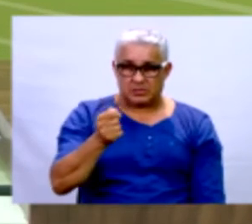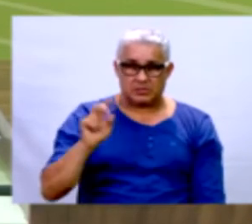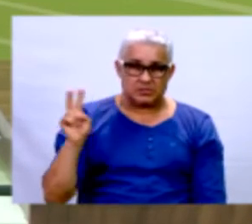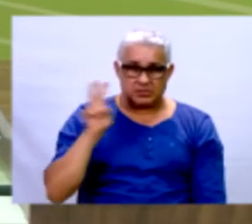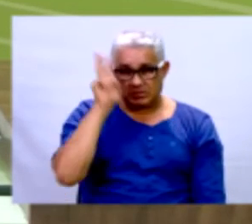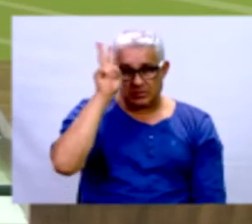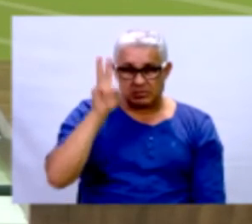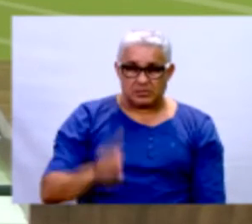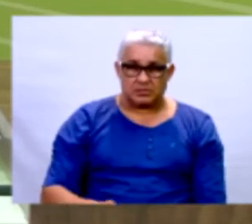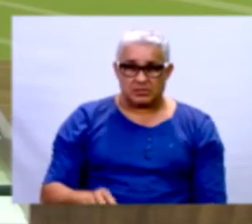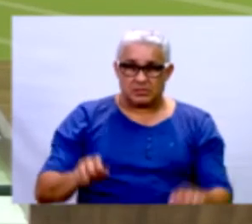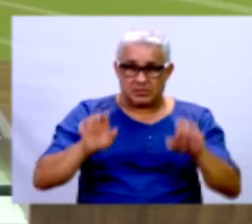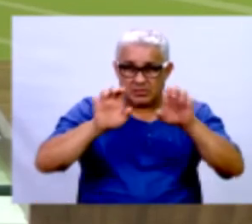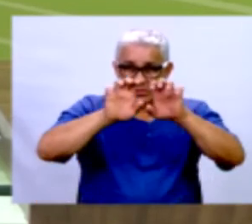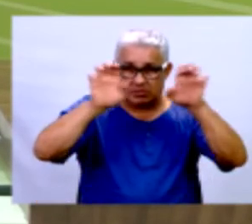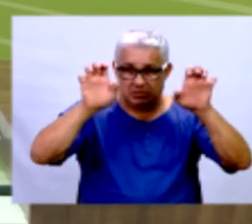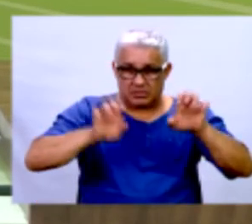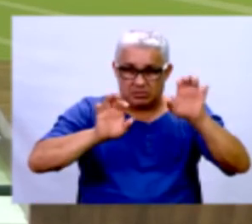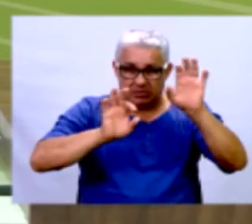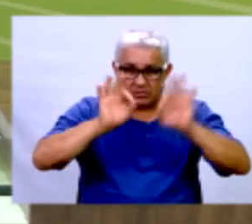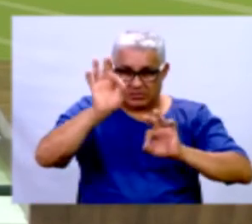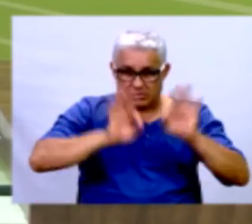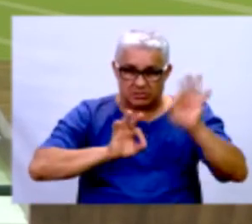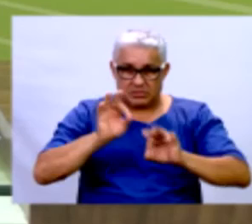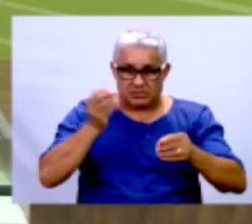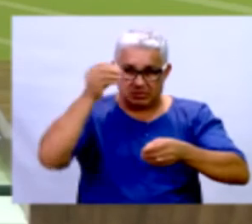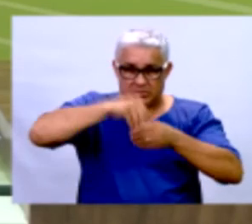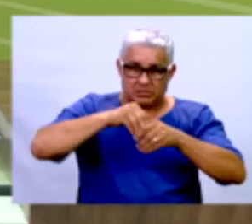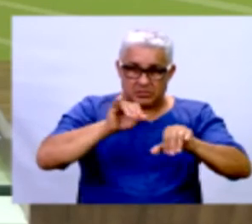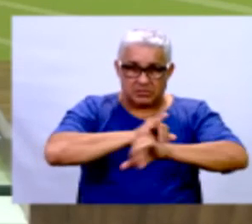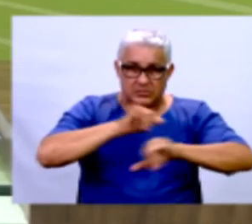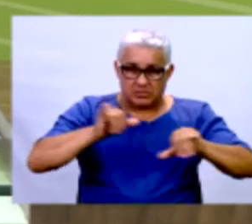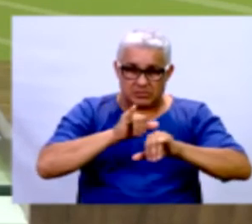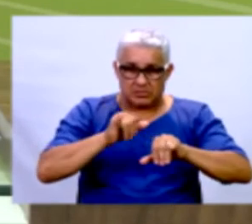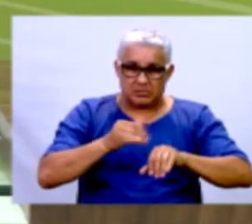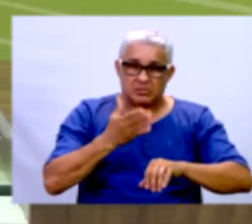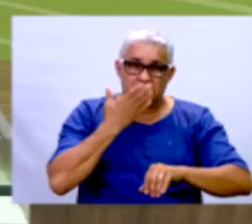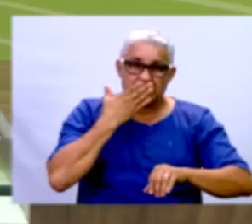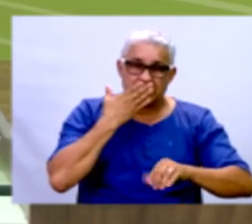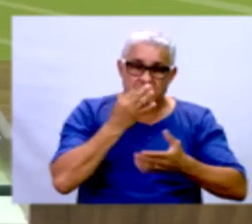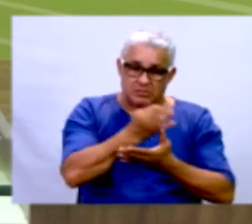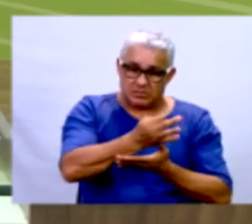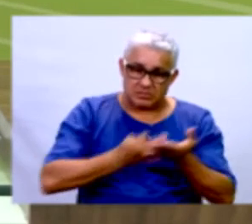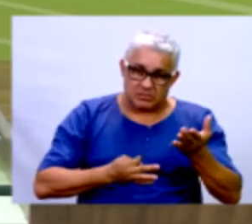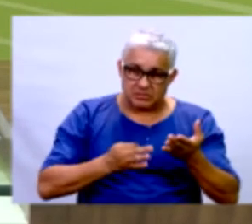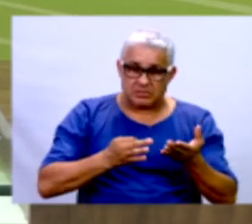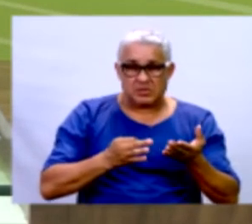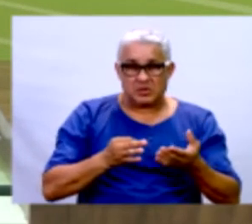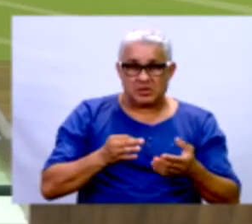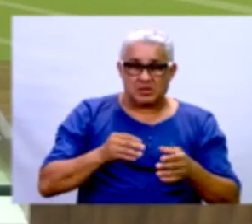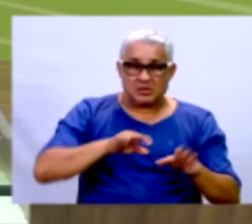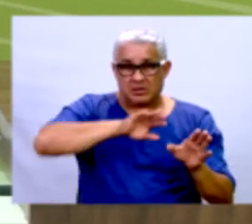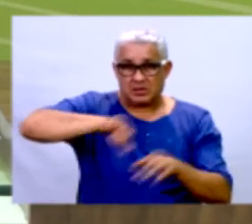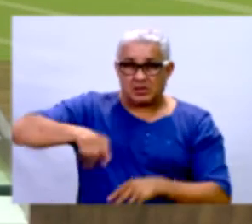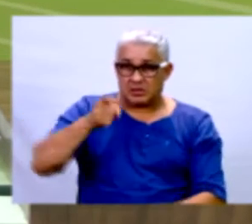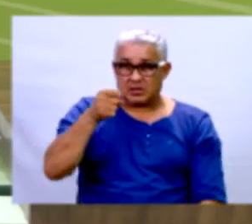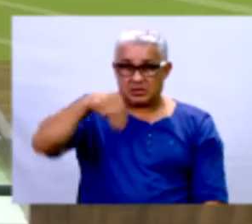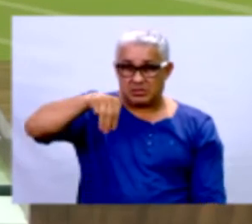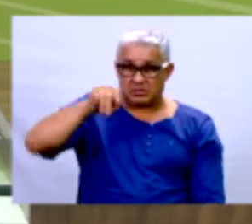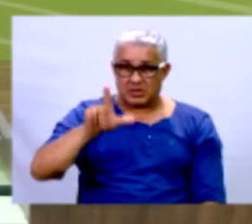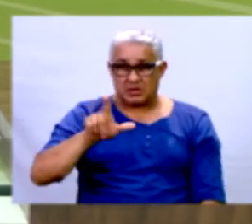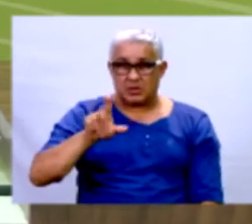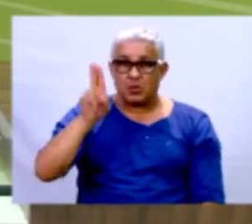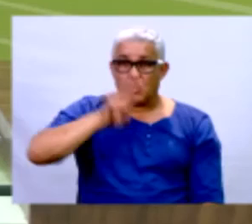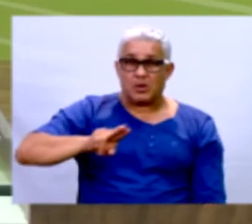para estruturar a informação no formato texto. Já o XML utiliza tags,